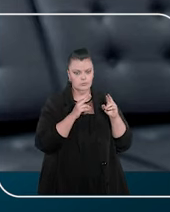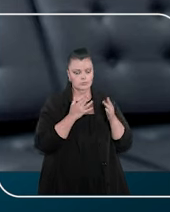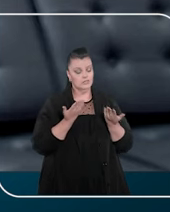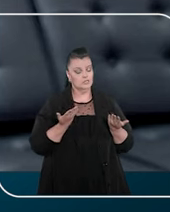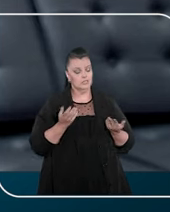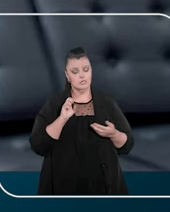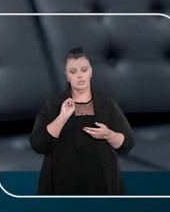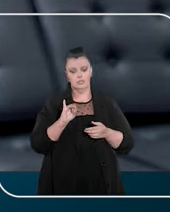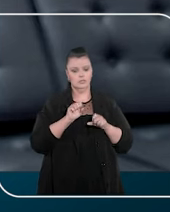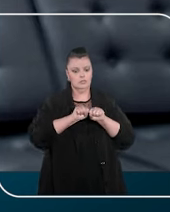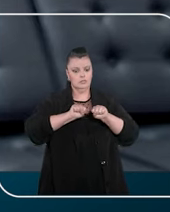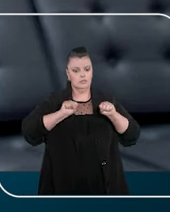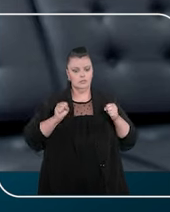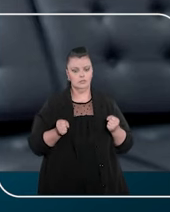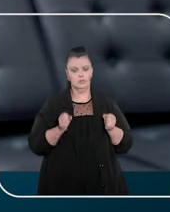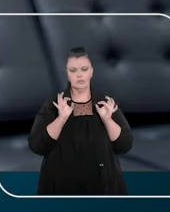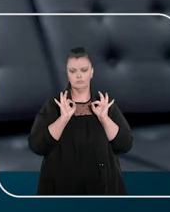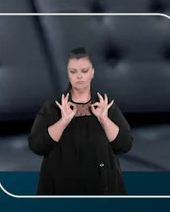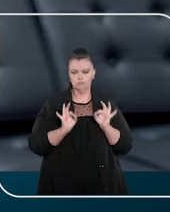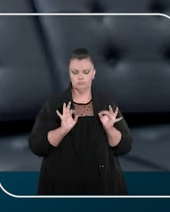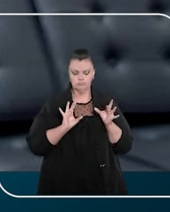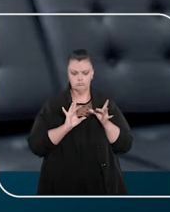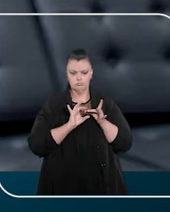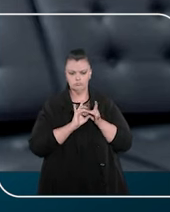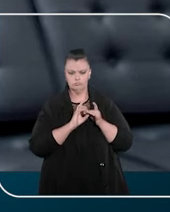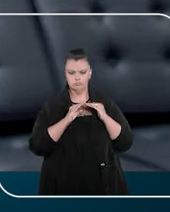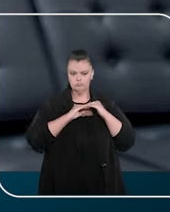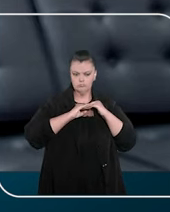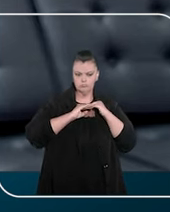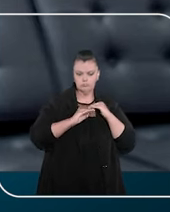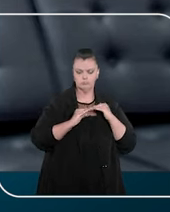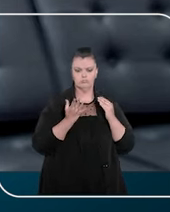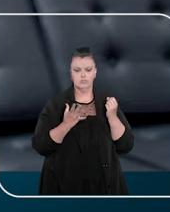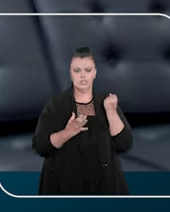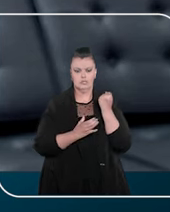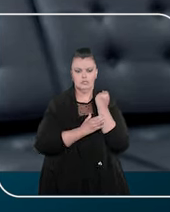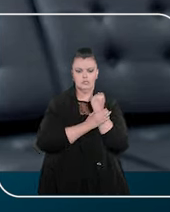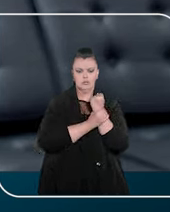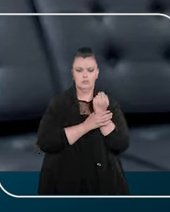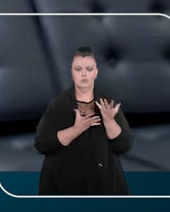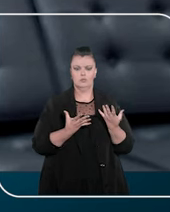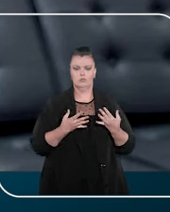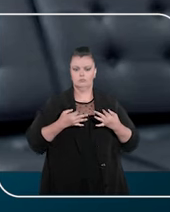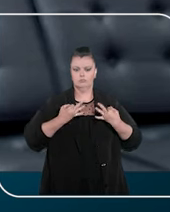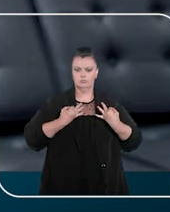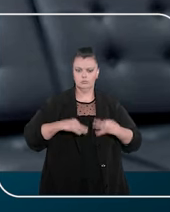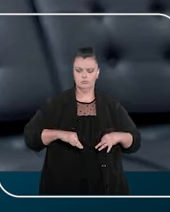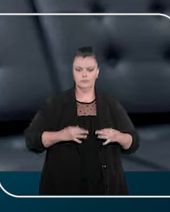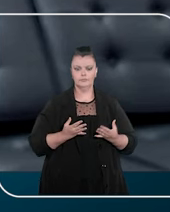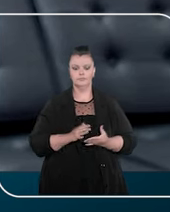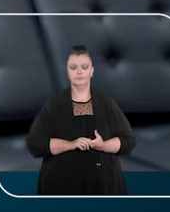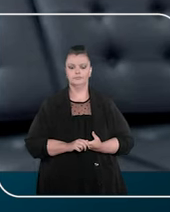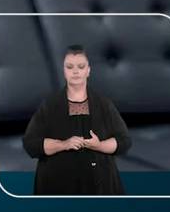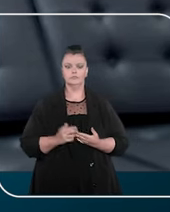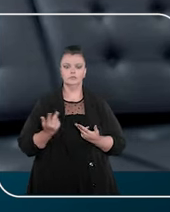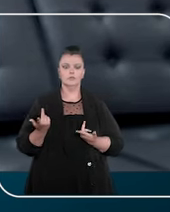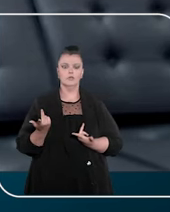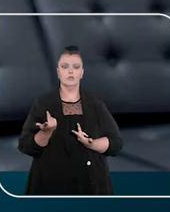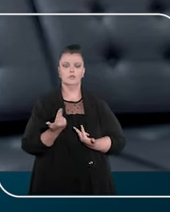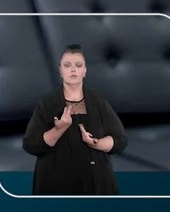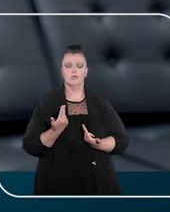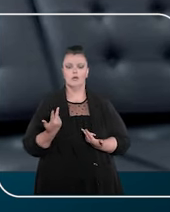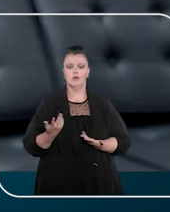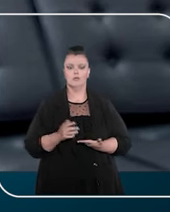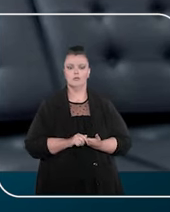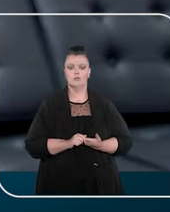coerente, uno, imparcial, seguro, estável e igual no que diz respeito ao